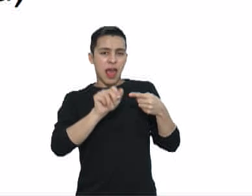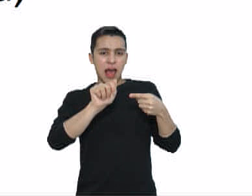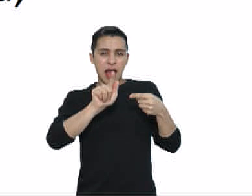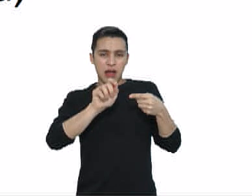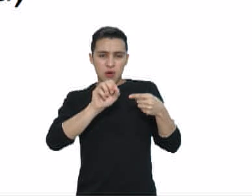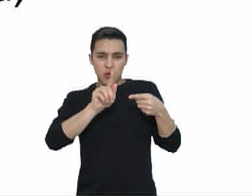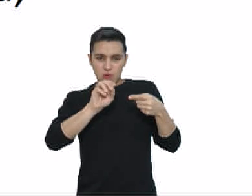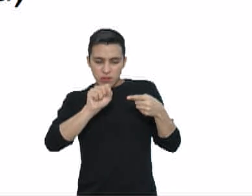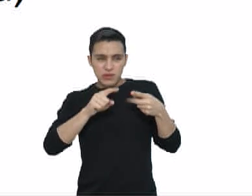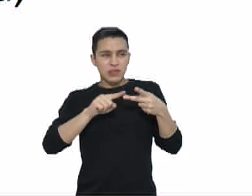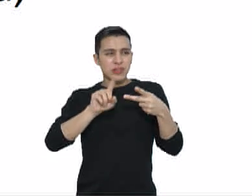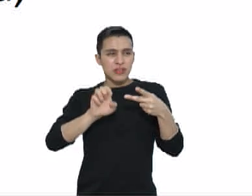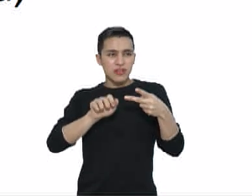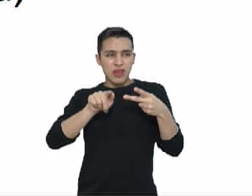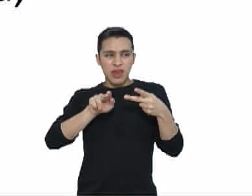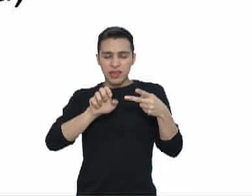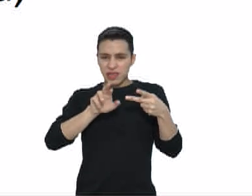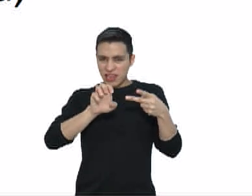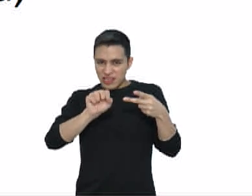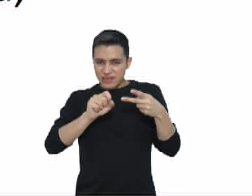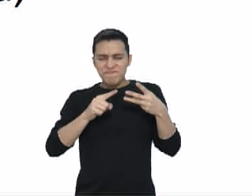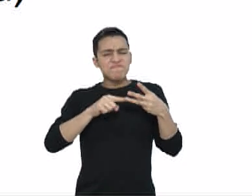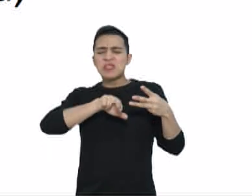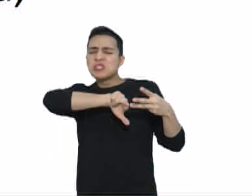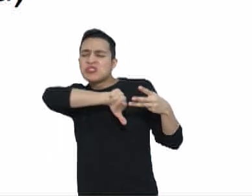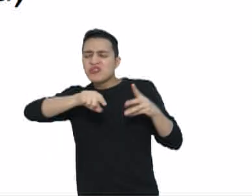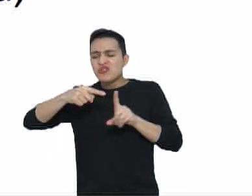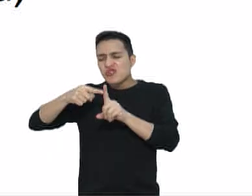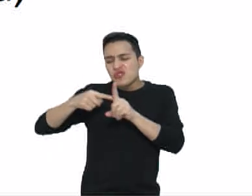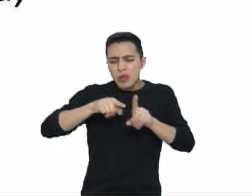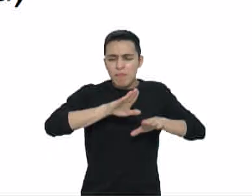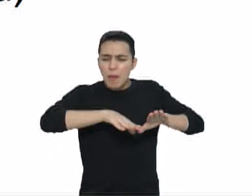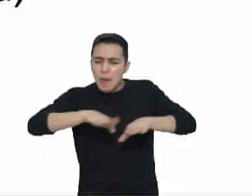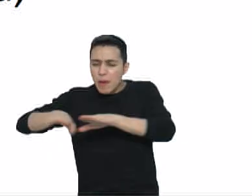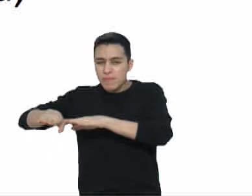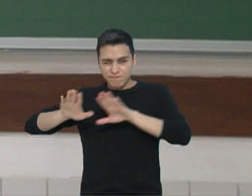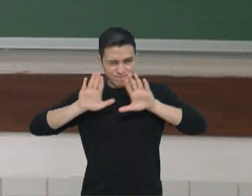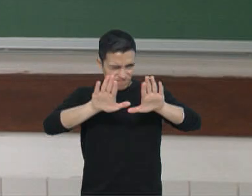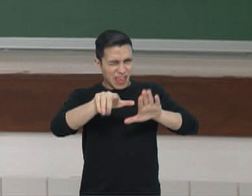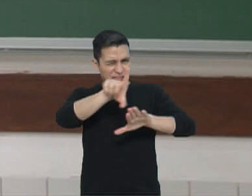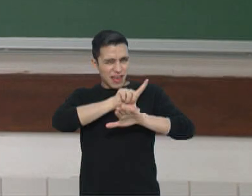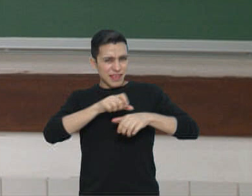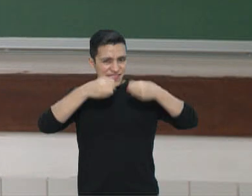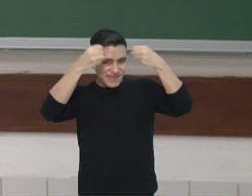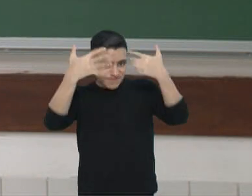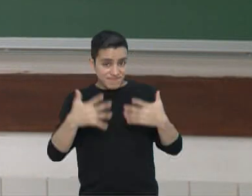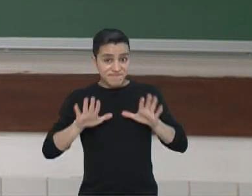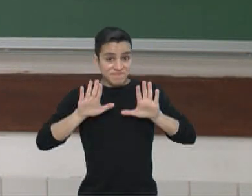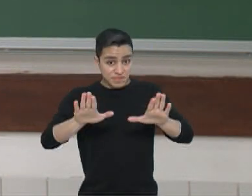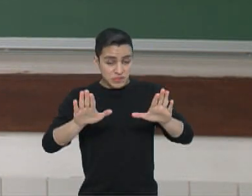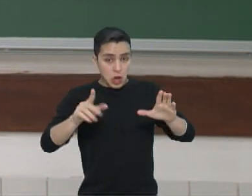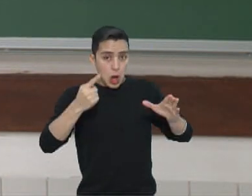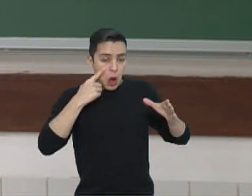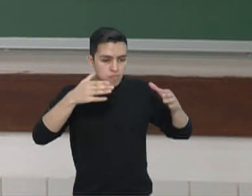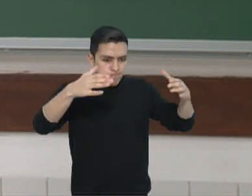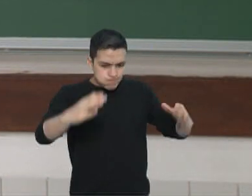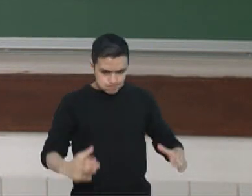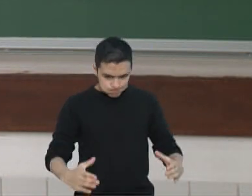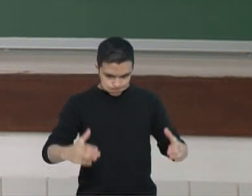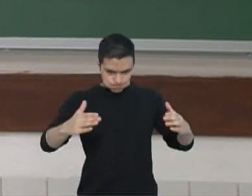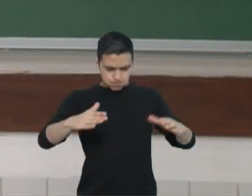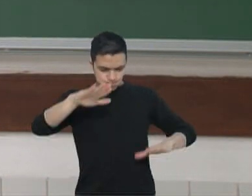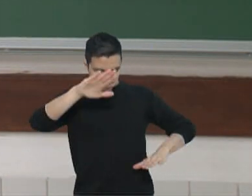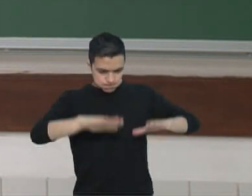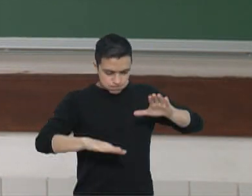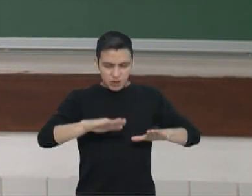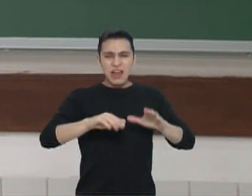os chequerês e diferentes tipos de tambores. Como eu disse para vocês, os tambores, o tambor, na